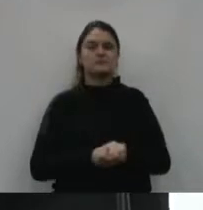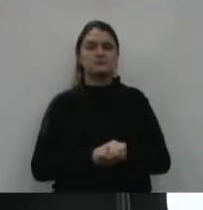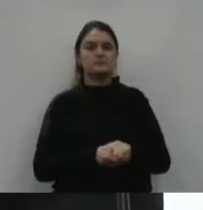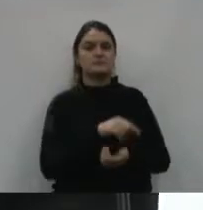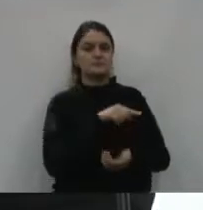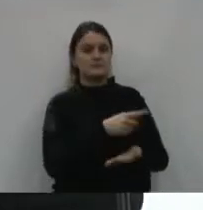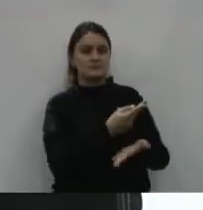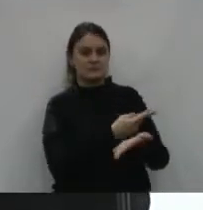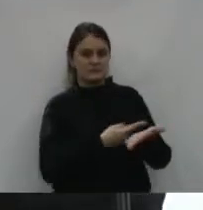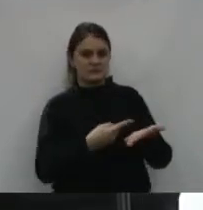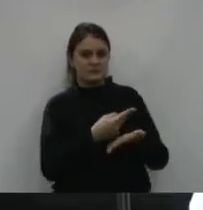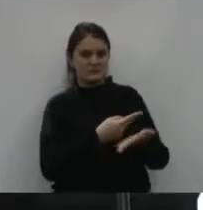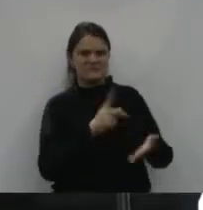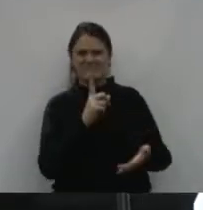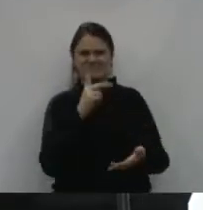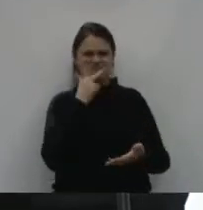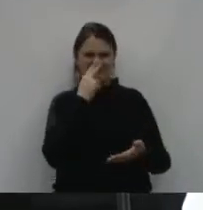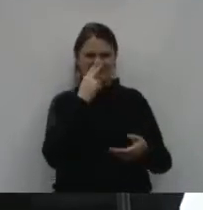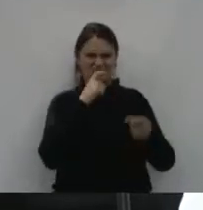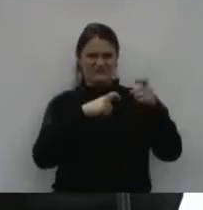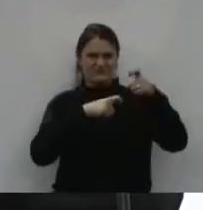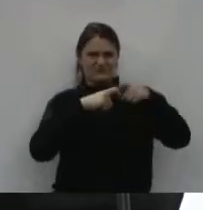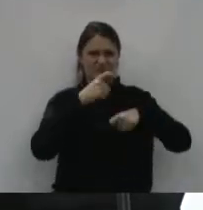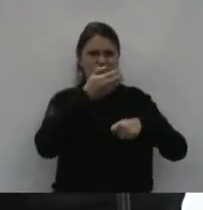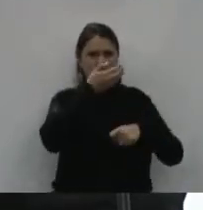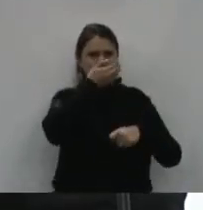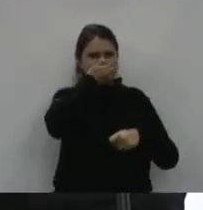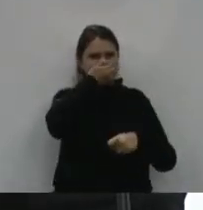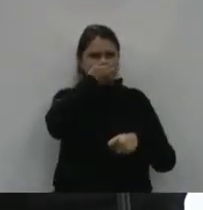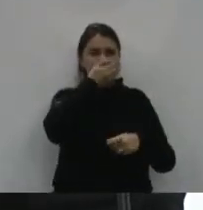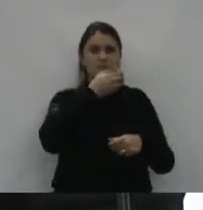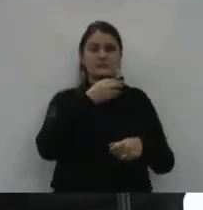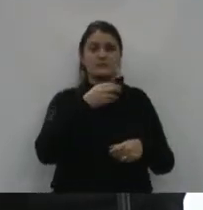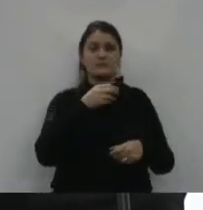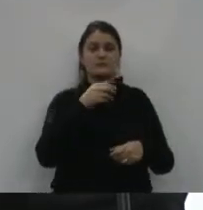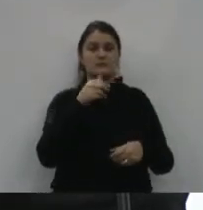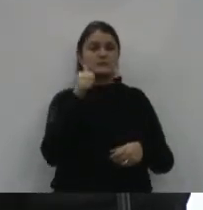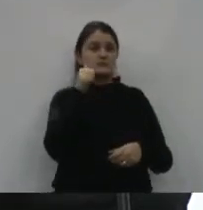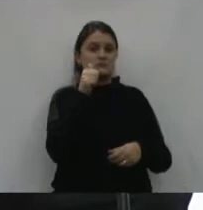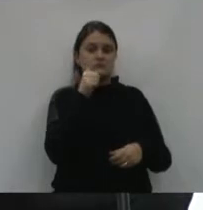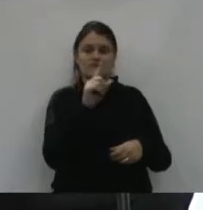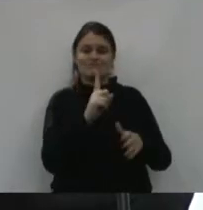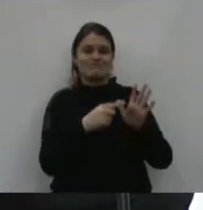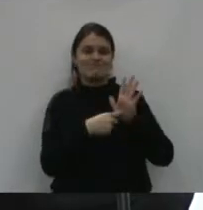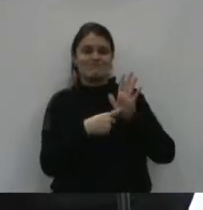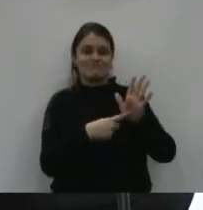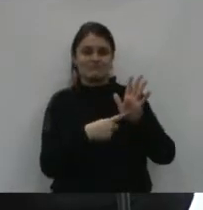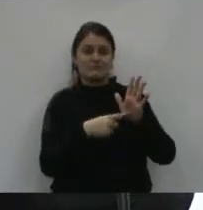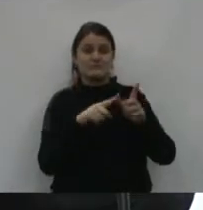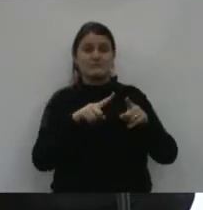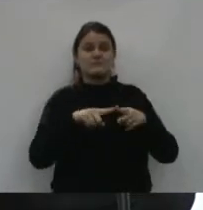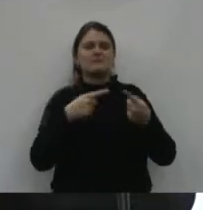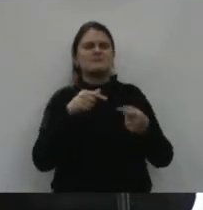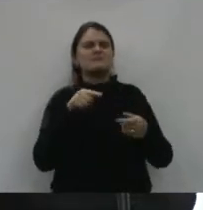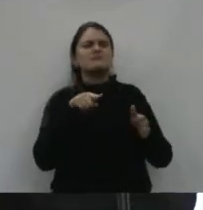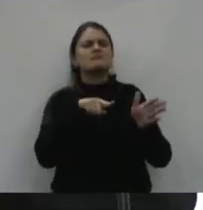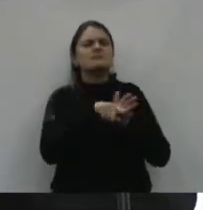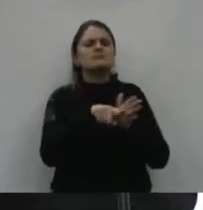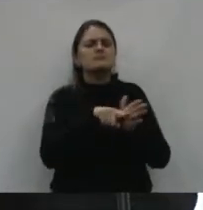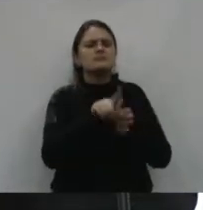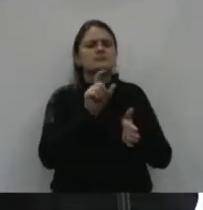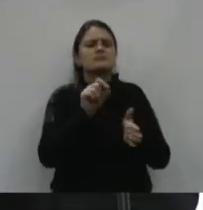esse desenho aqui embora não pareça um abuso é ela não demonstrava nada mas após ela ser